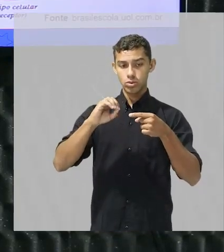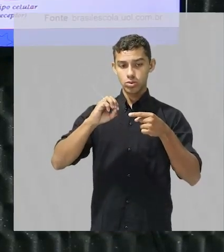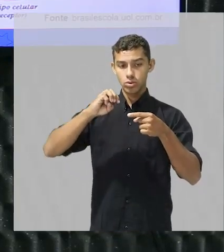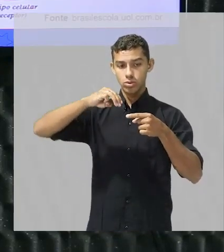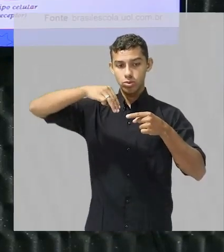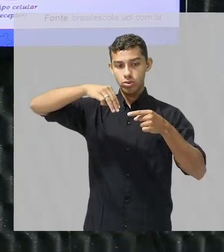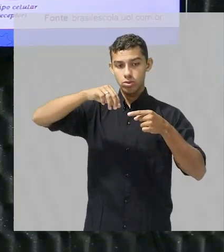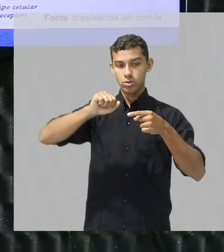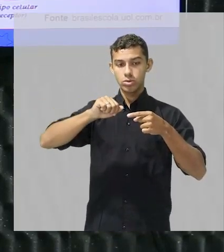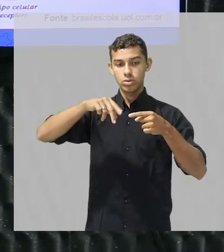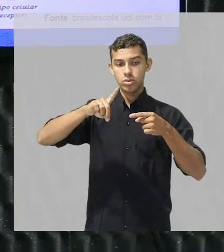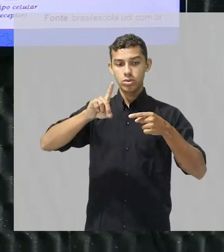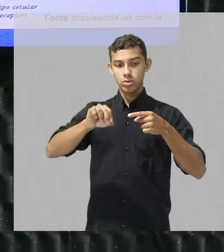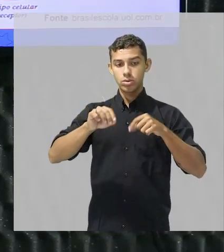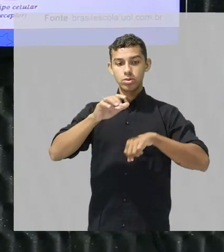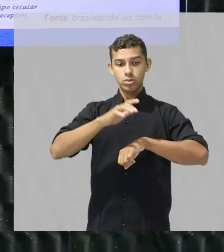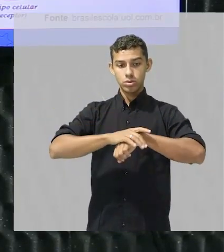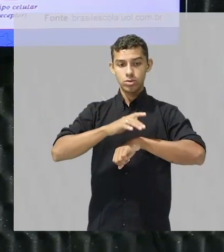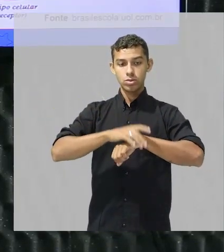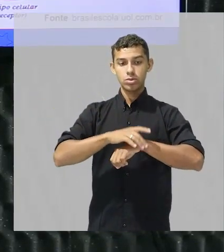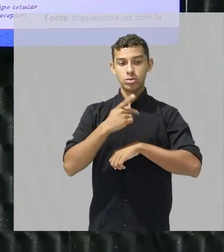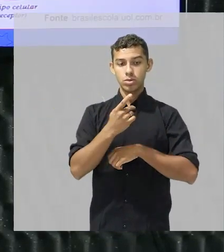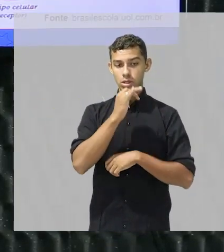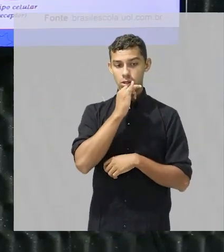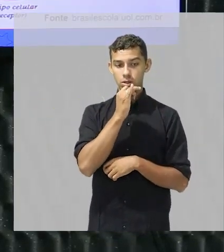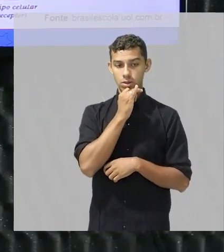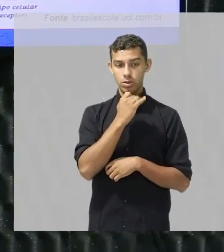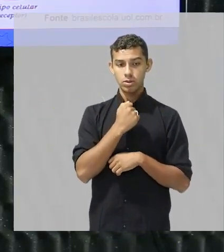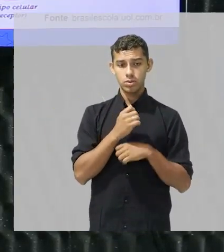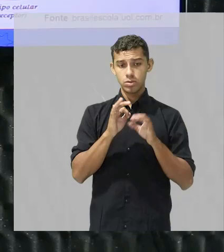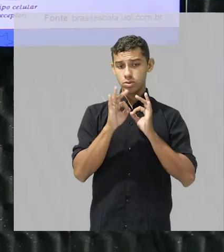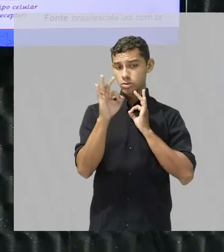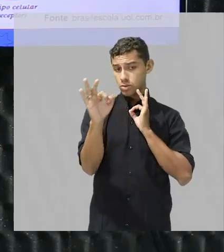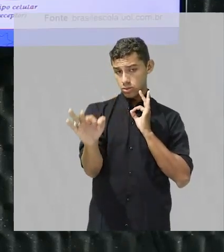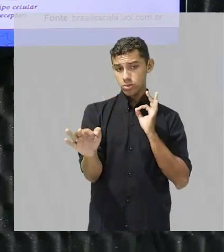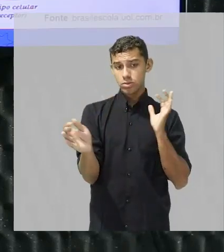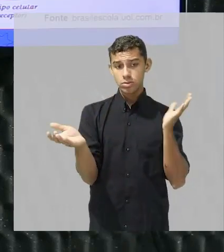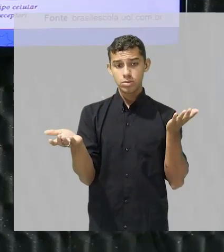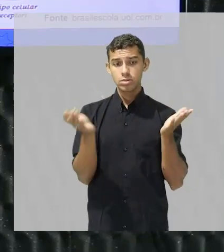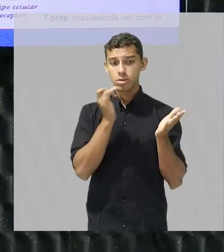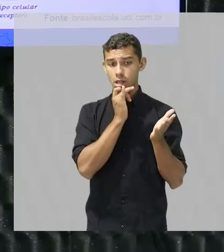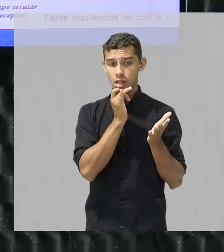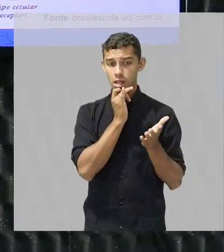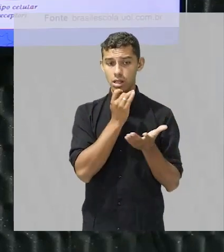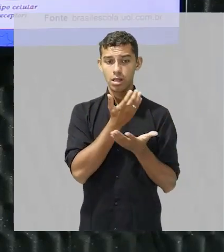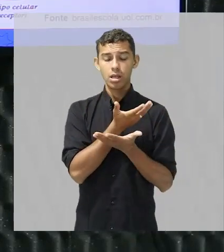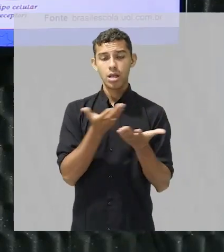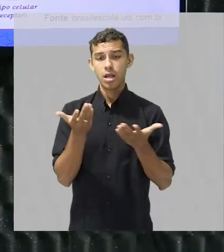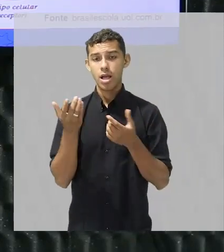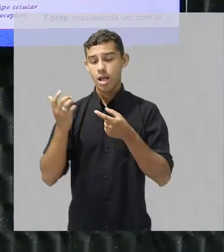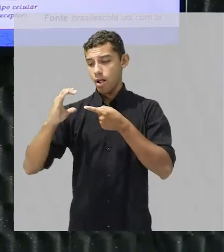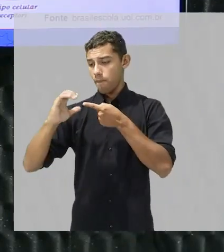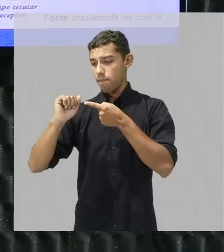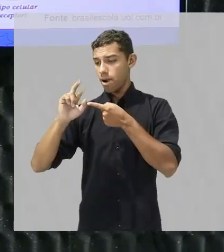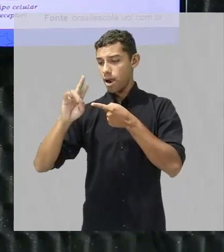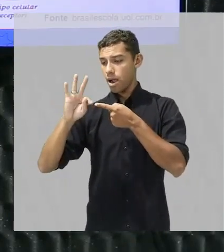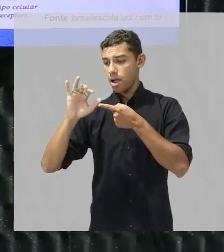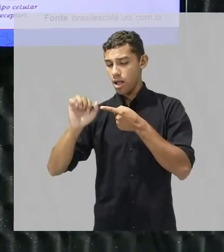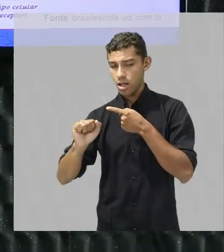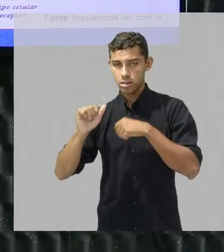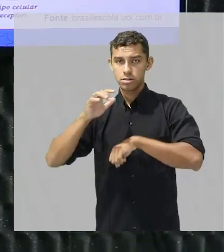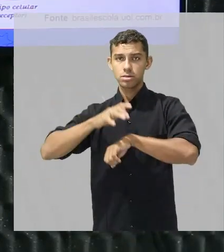só que ela manda esse comando para uma célula que está muito distante. É como se ela mandasse uma carta para uma outra célula que